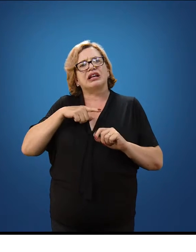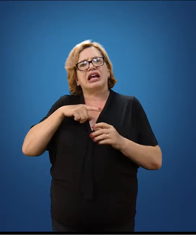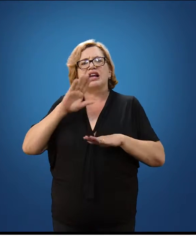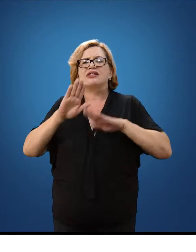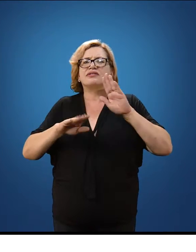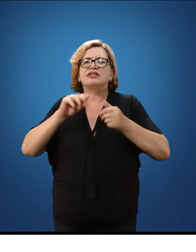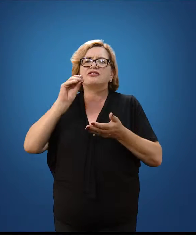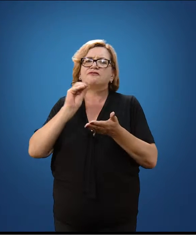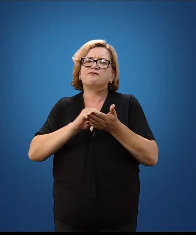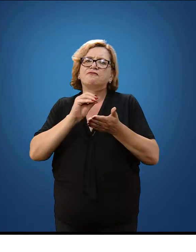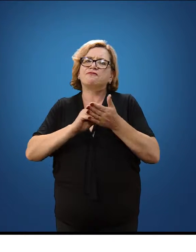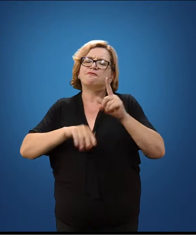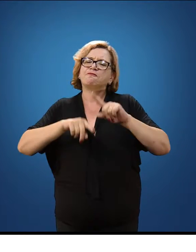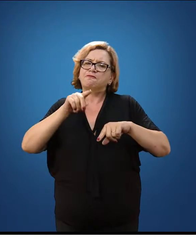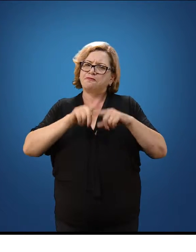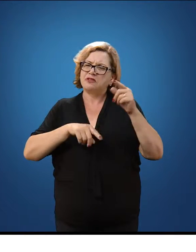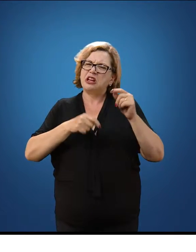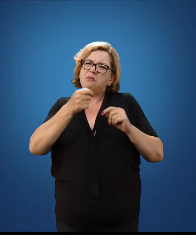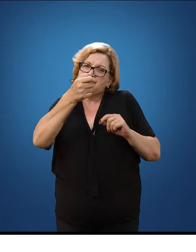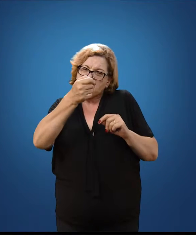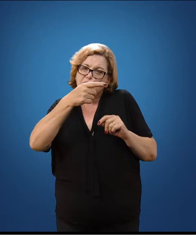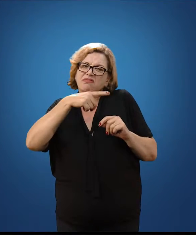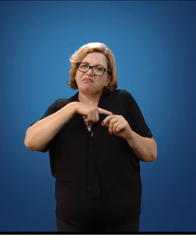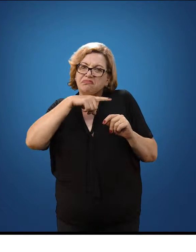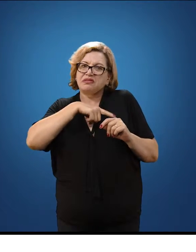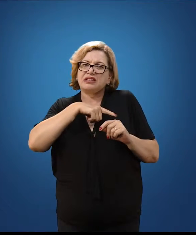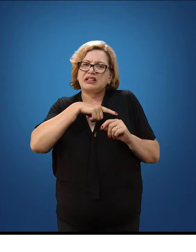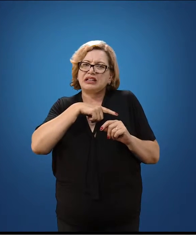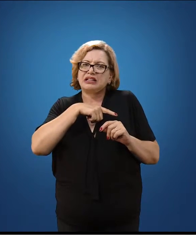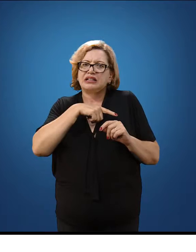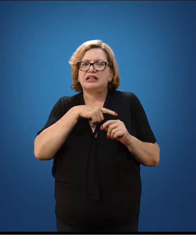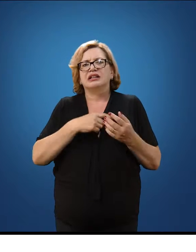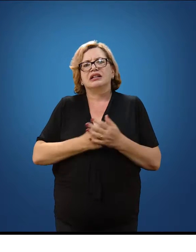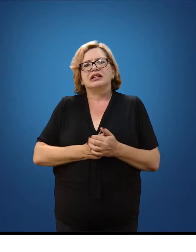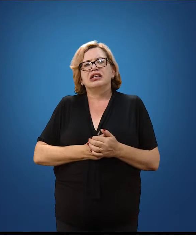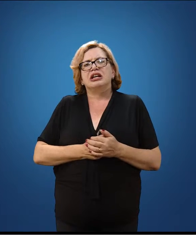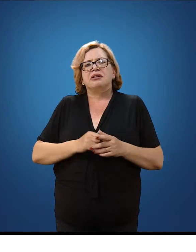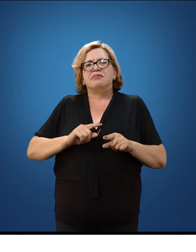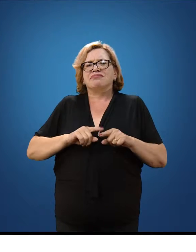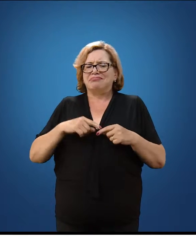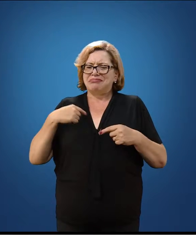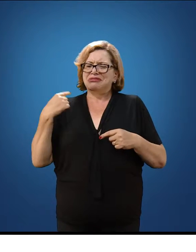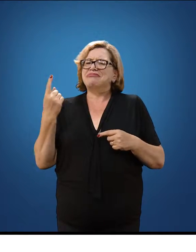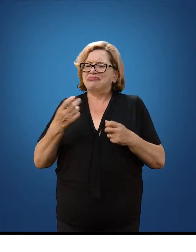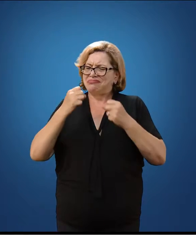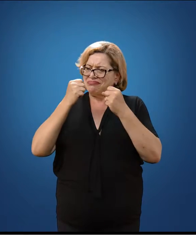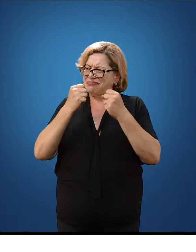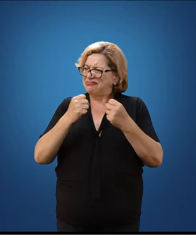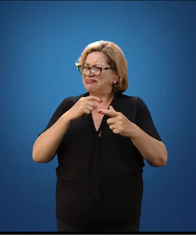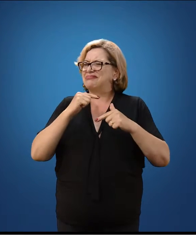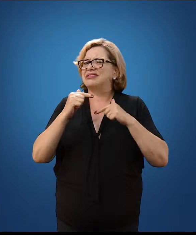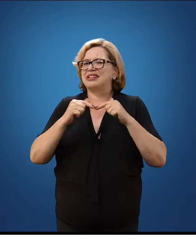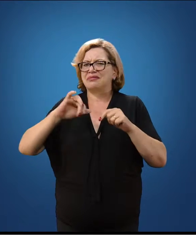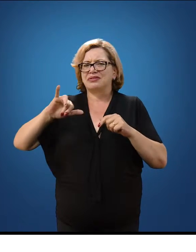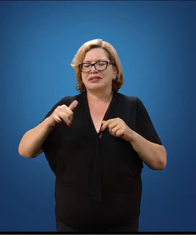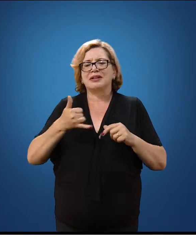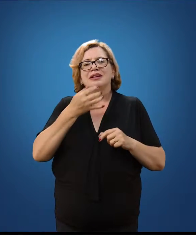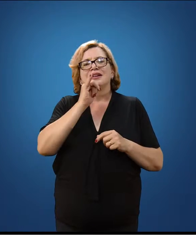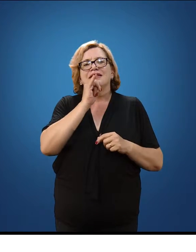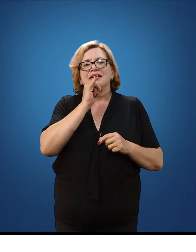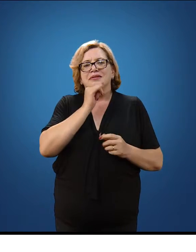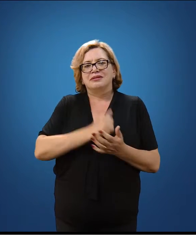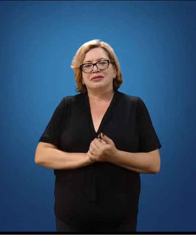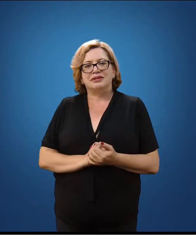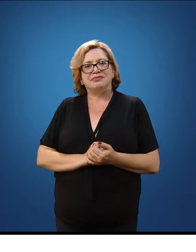sejam poucos e nem sempre vastos, a gente consegue sim aproveitar. Por exemplo,